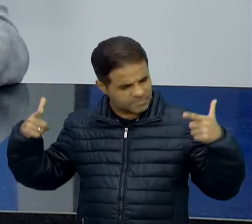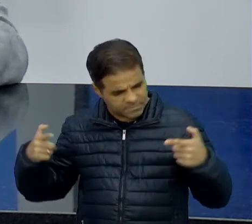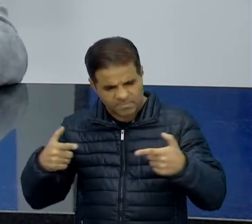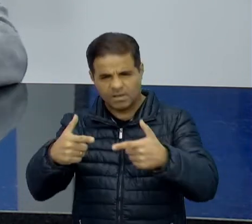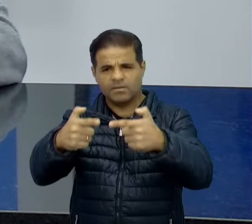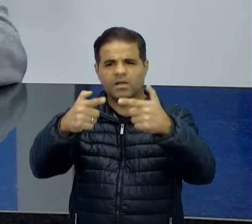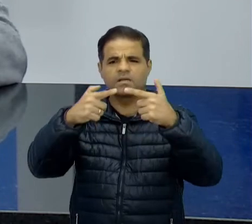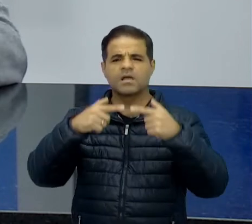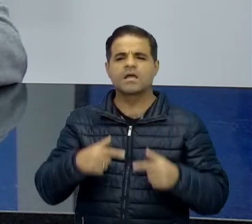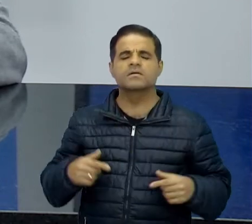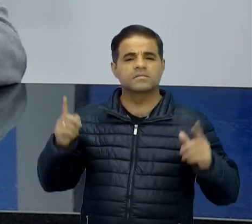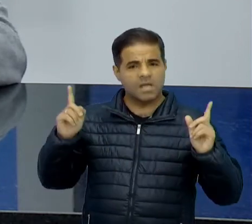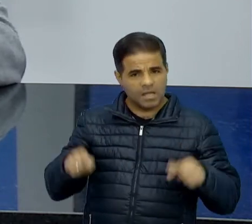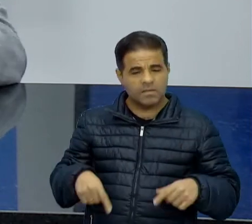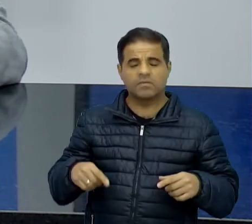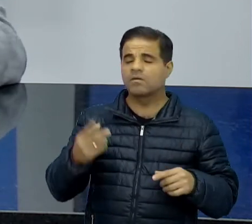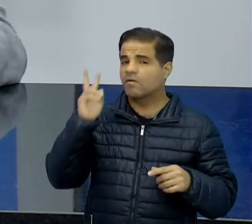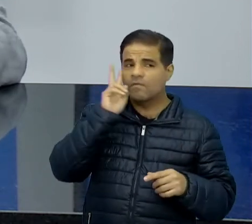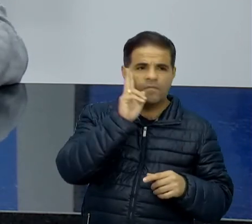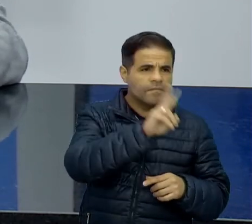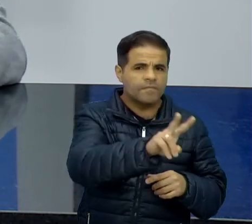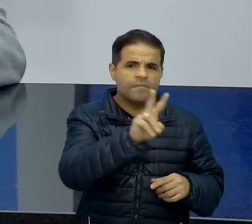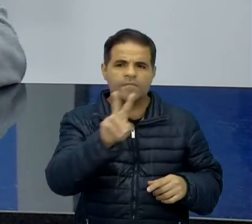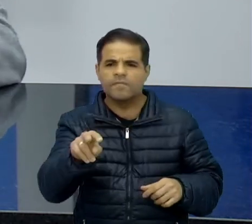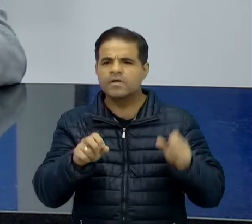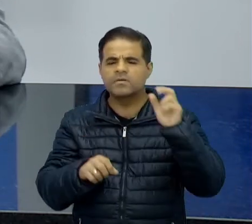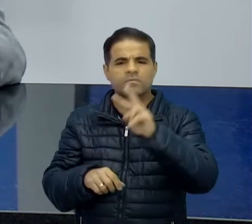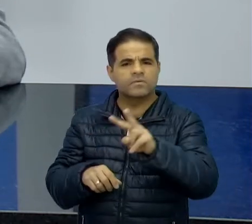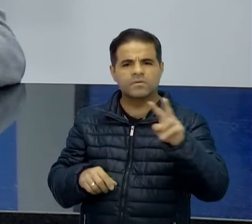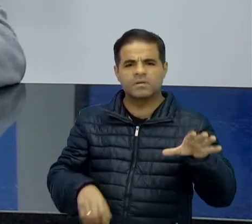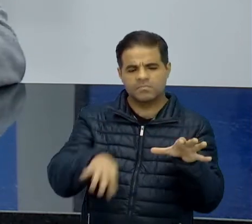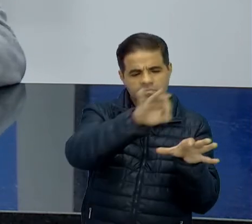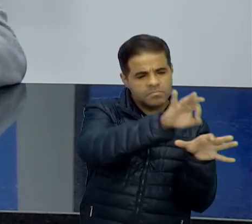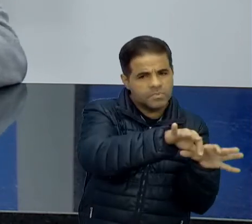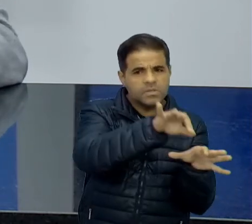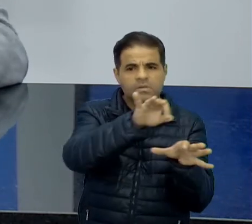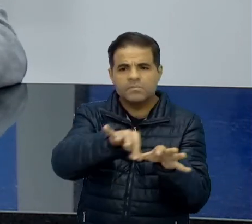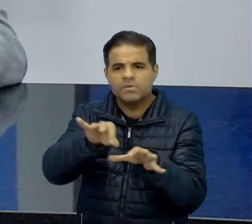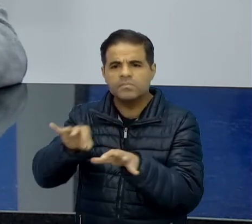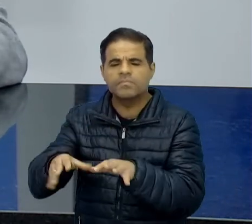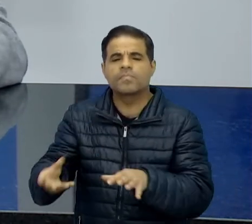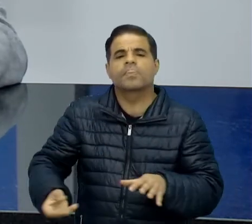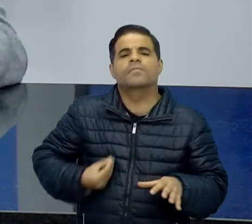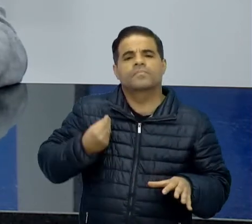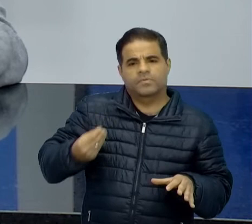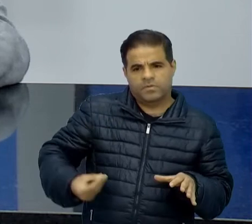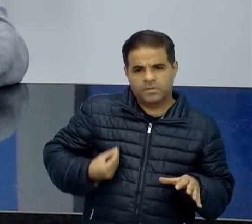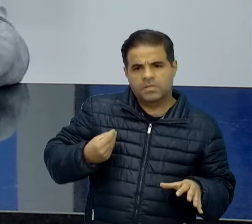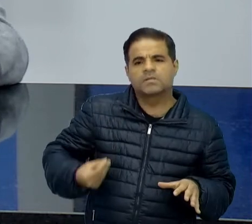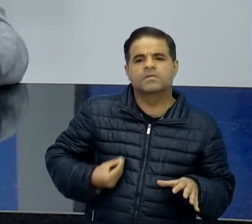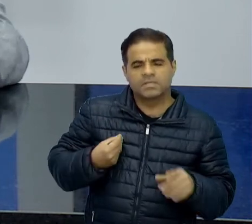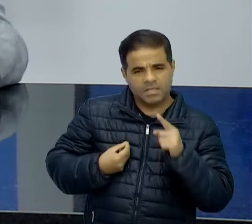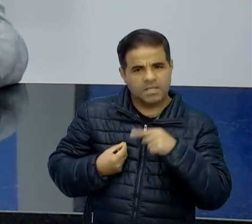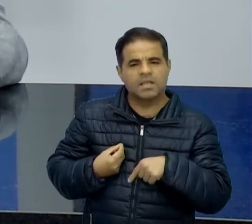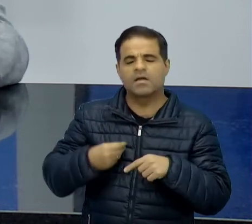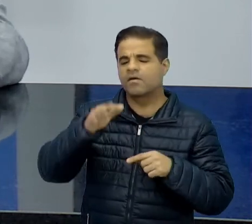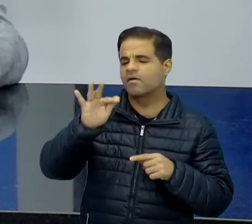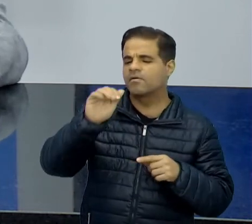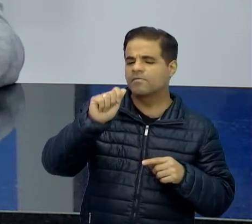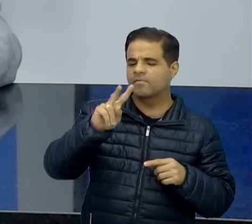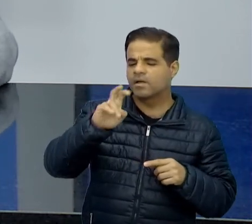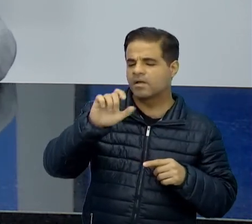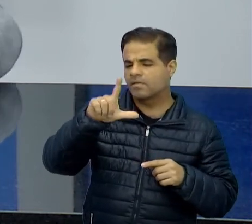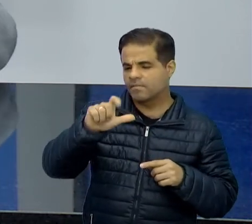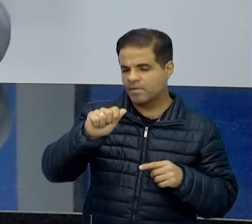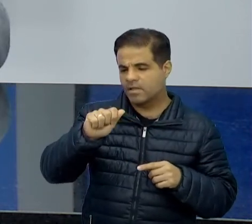Guerra de Canudos, eles viram, né, essa plantinha, né, eles conviviam com ela, né, que é a plantinha chamada favela,